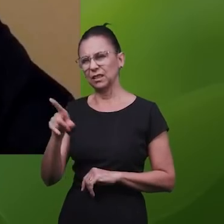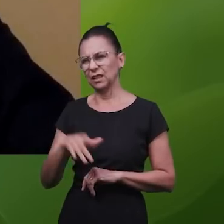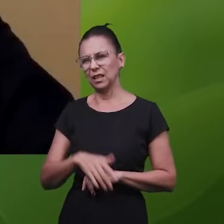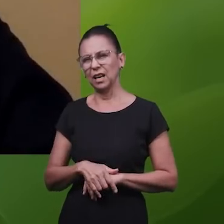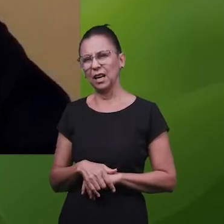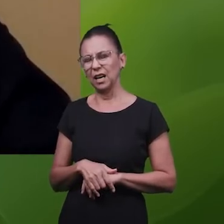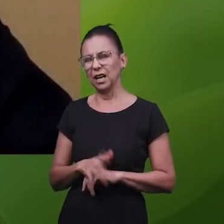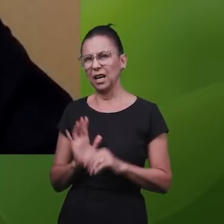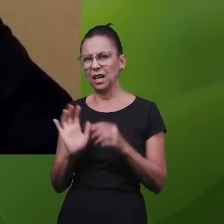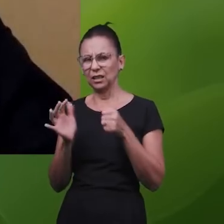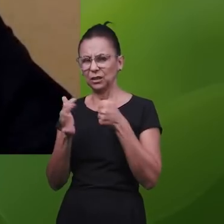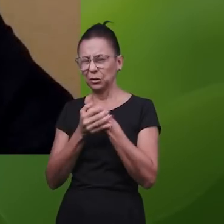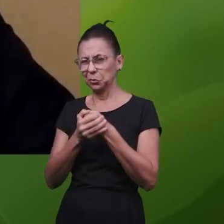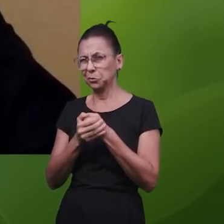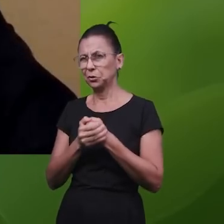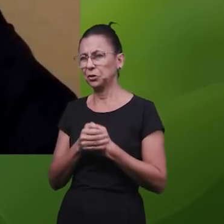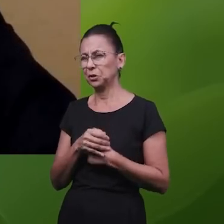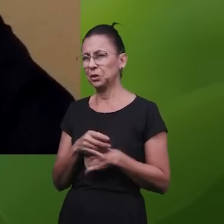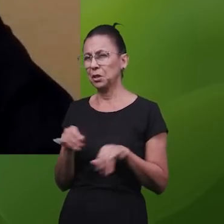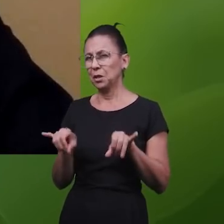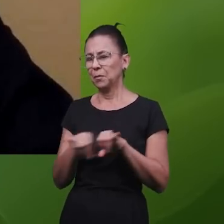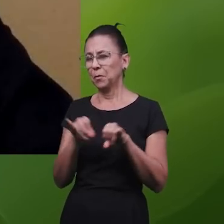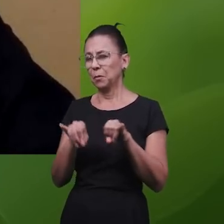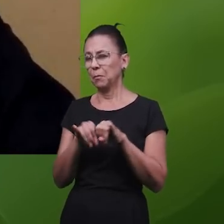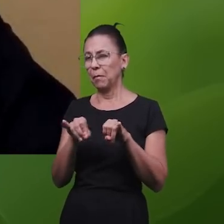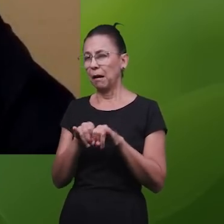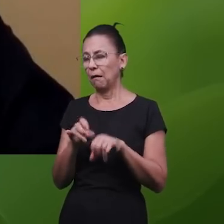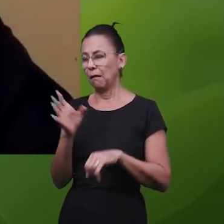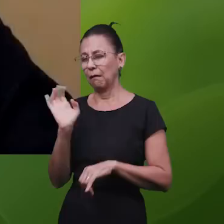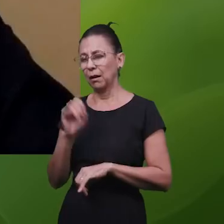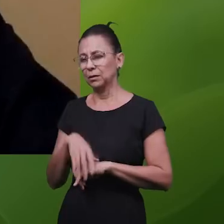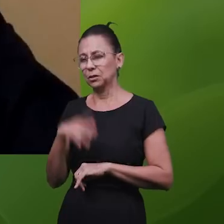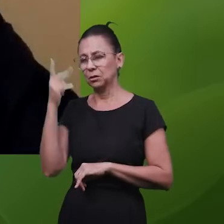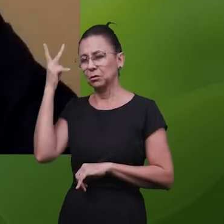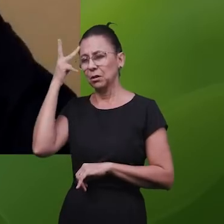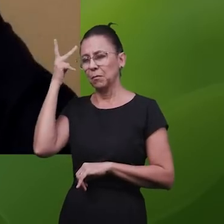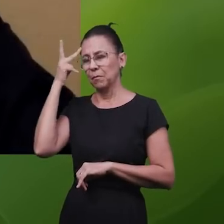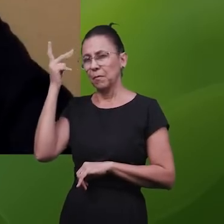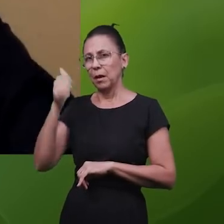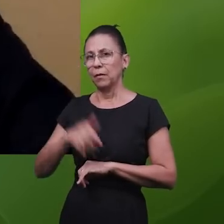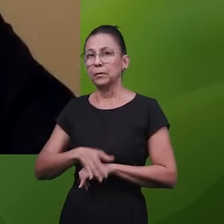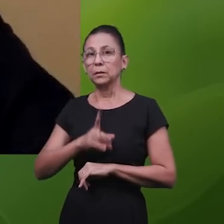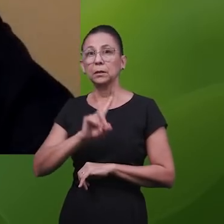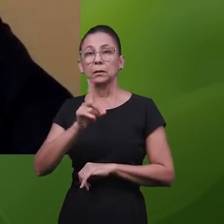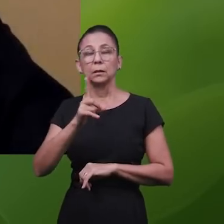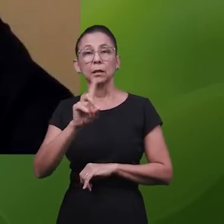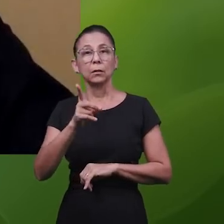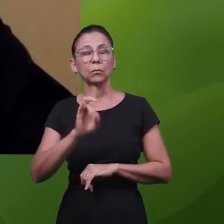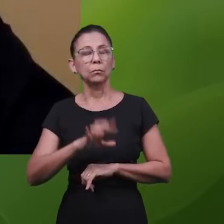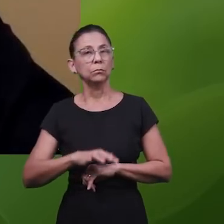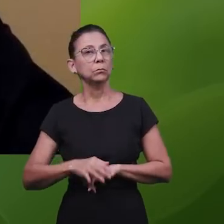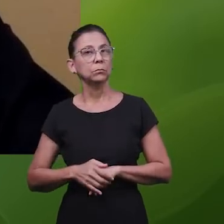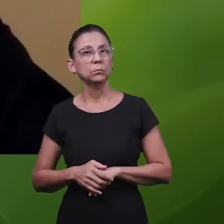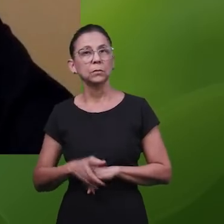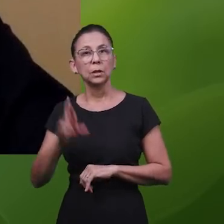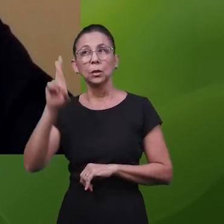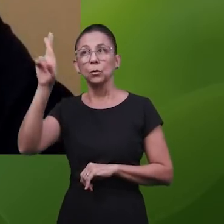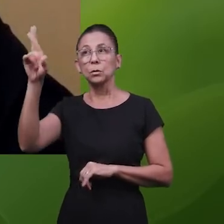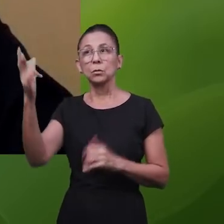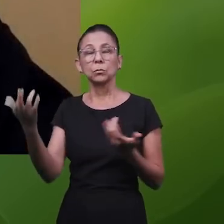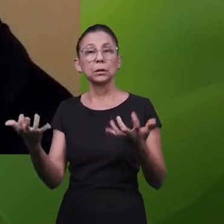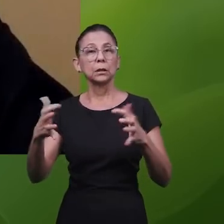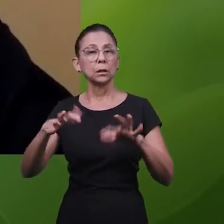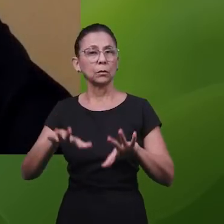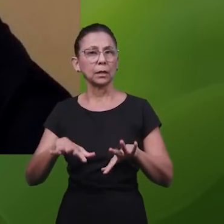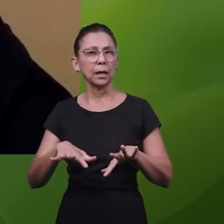mente. Ah, mas isso ninguém está vendo, isso é coisinha boba, todo mundo faz. Não, o Senhor não aceita, abre